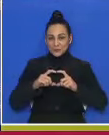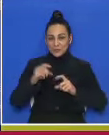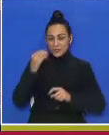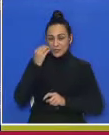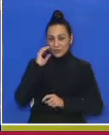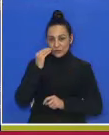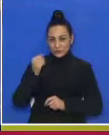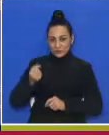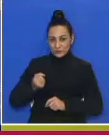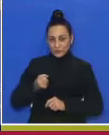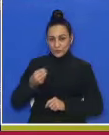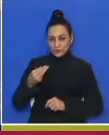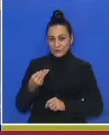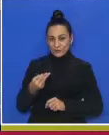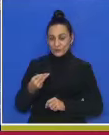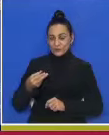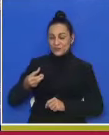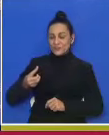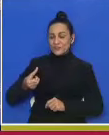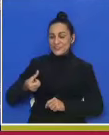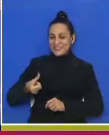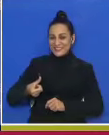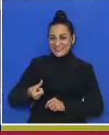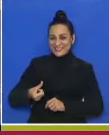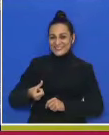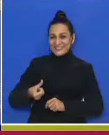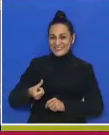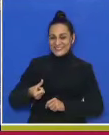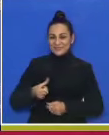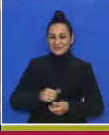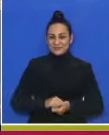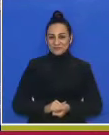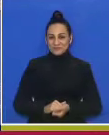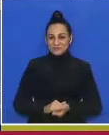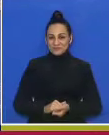Bola rosa, número 26. Rosa, 26.